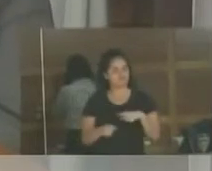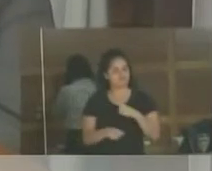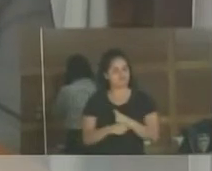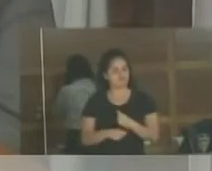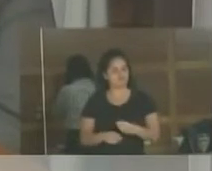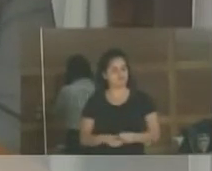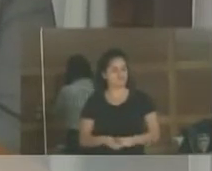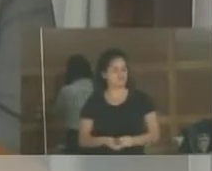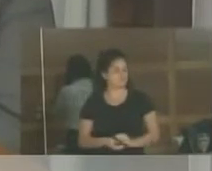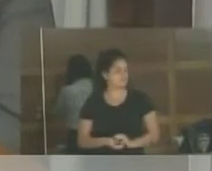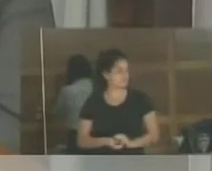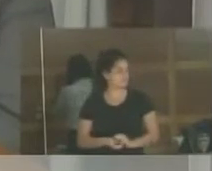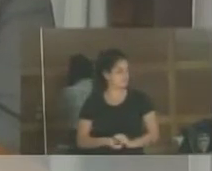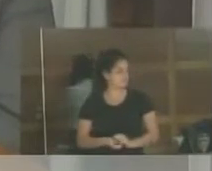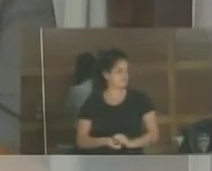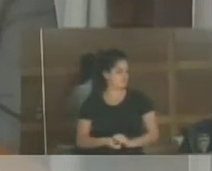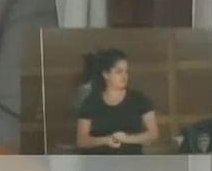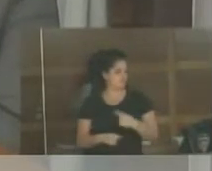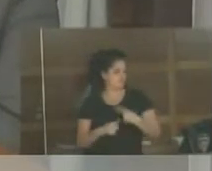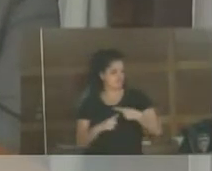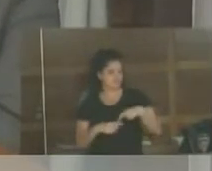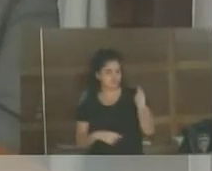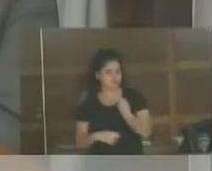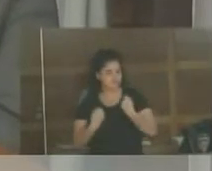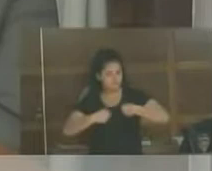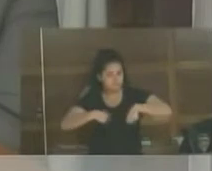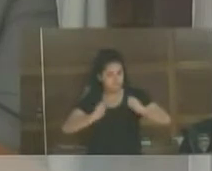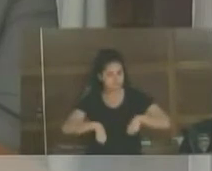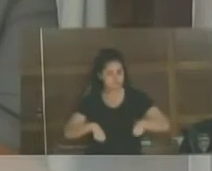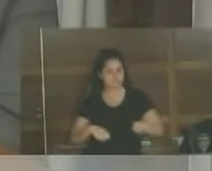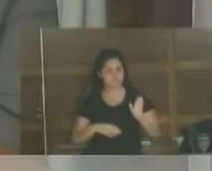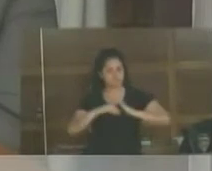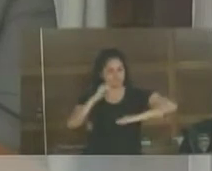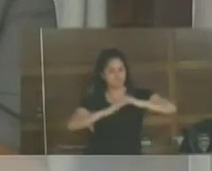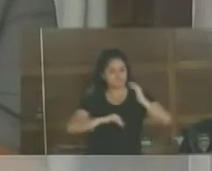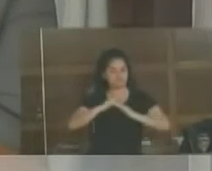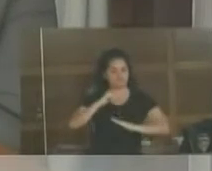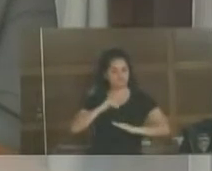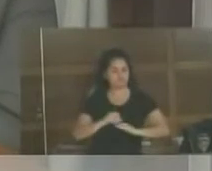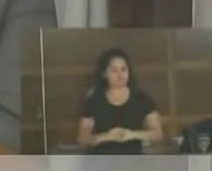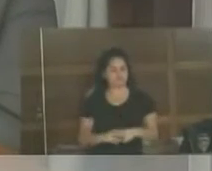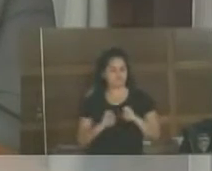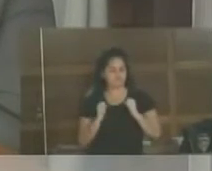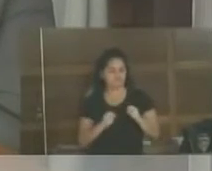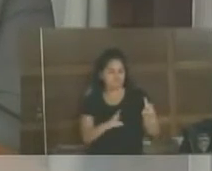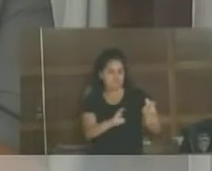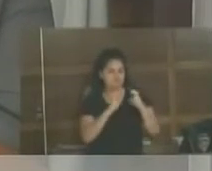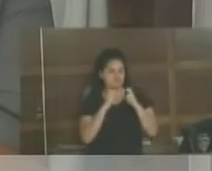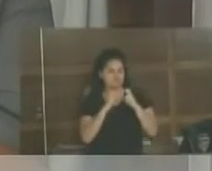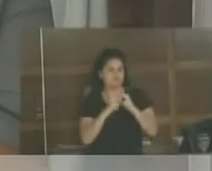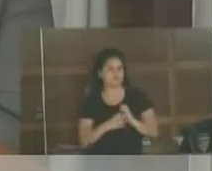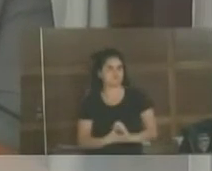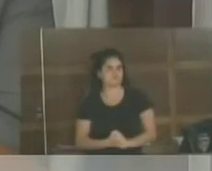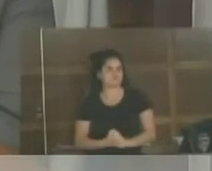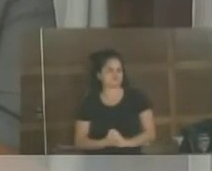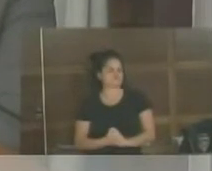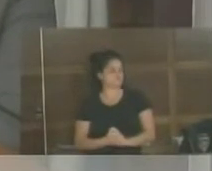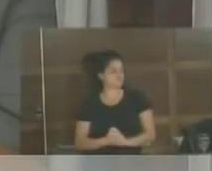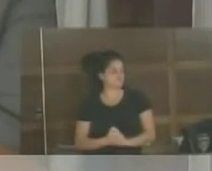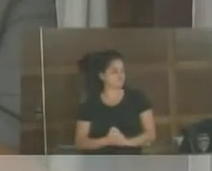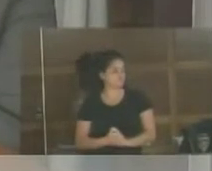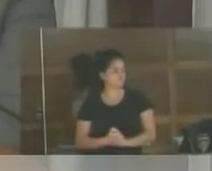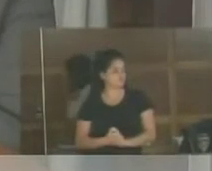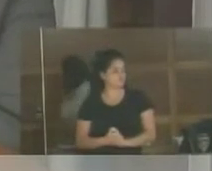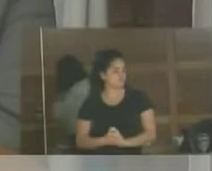nossa casa. E é por isso que a gente precisa de profissionais capacitados para poder identificar. Deixar bem claro para vocês que estão passando por isso. Vocês